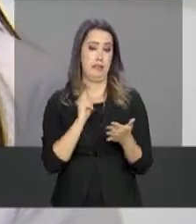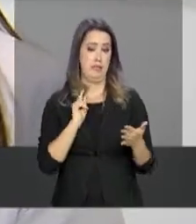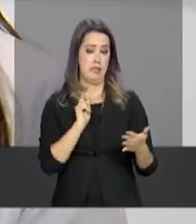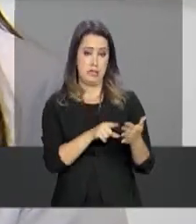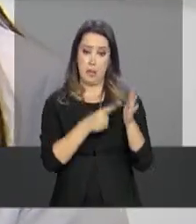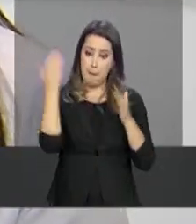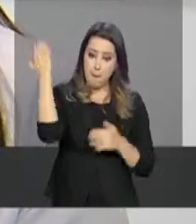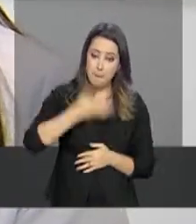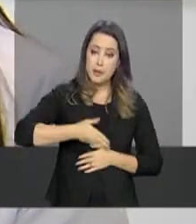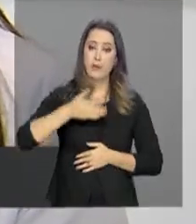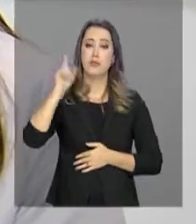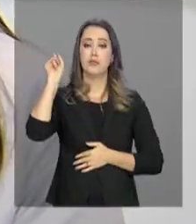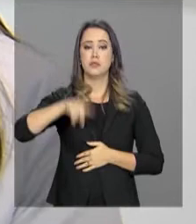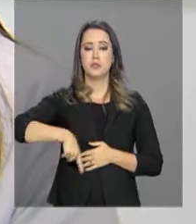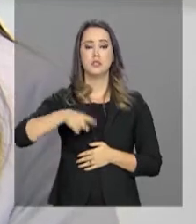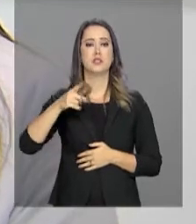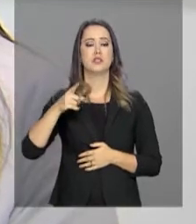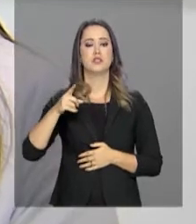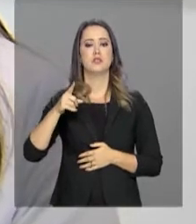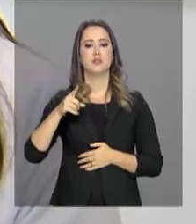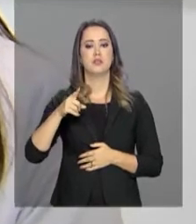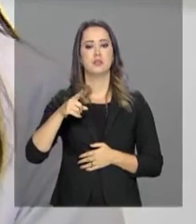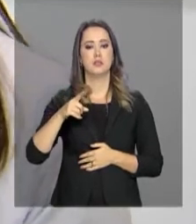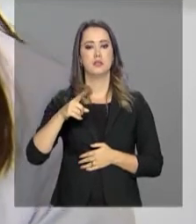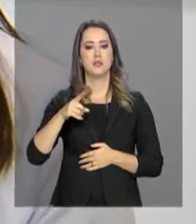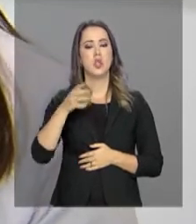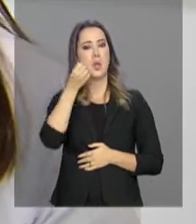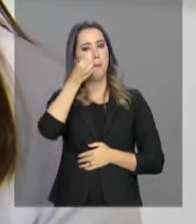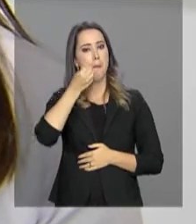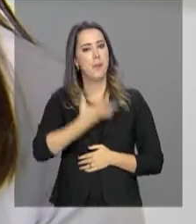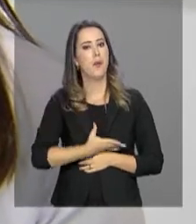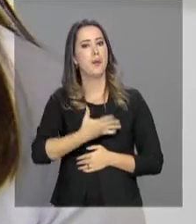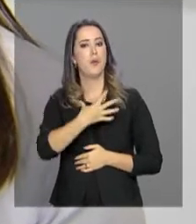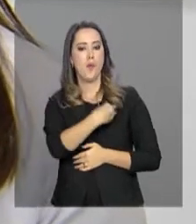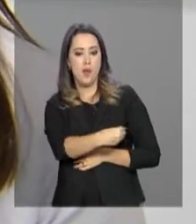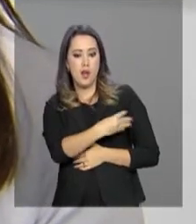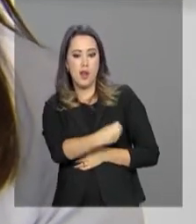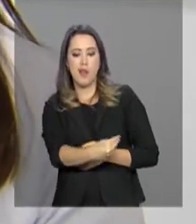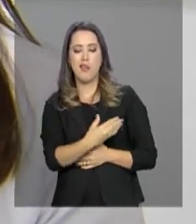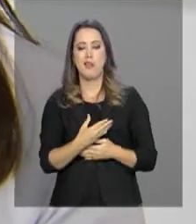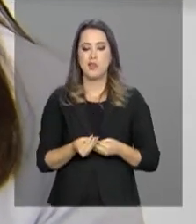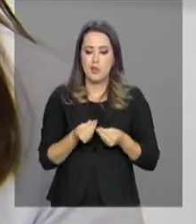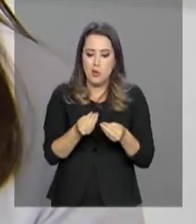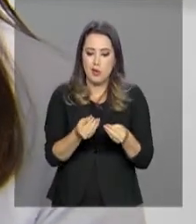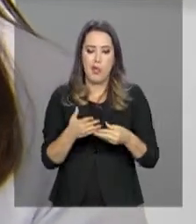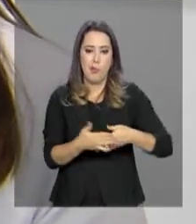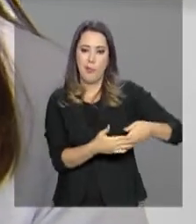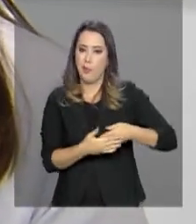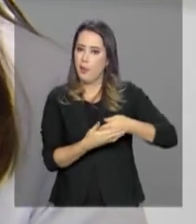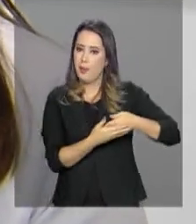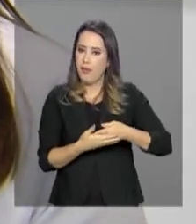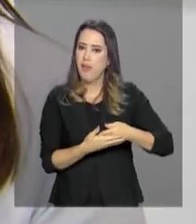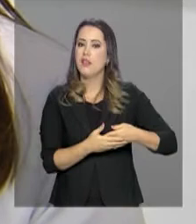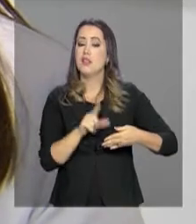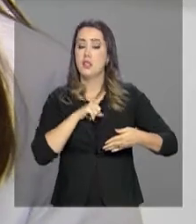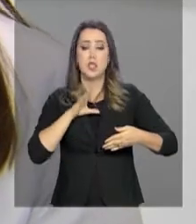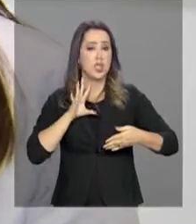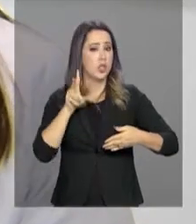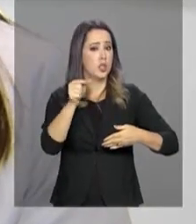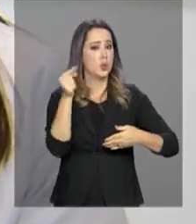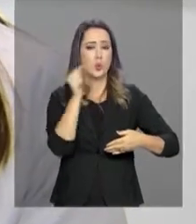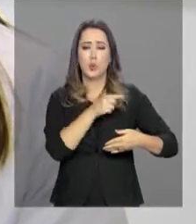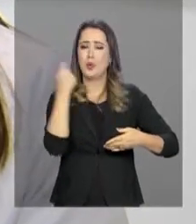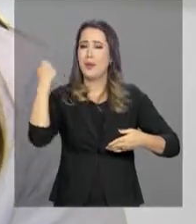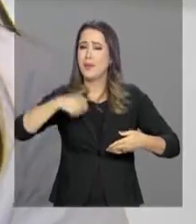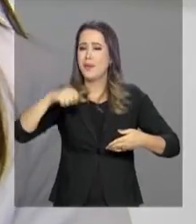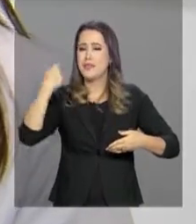comprovam a aas os benefícios do leite humano para o bebê ele tem todos os nutrientes